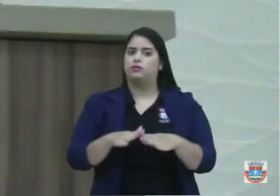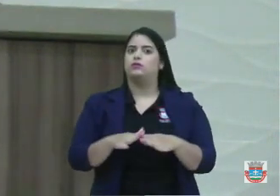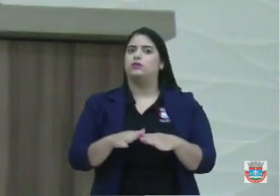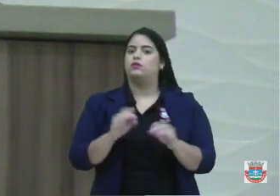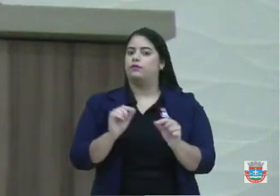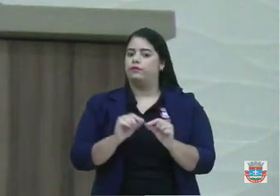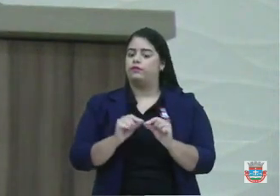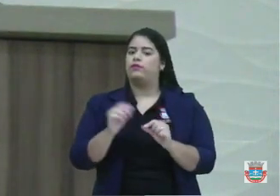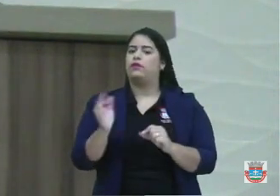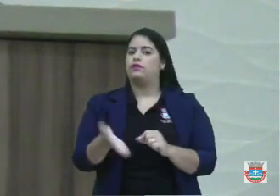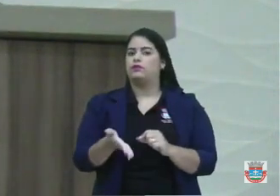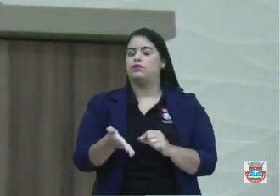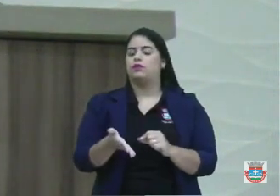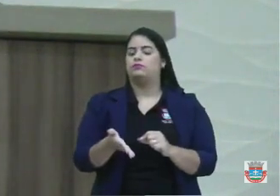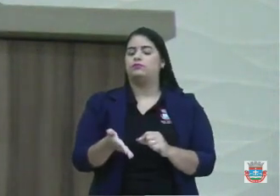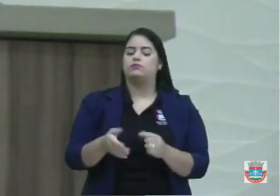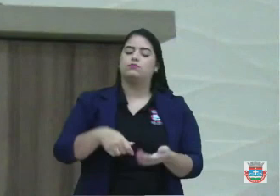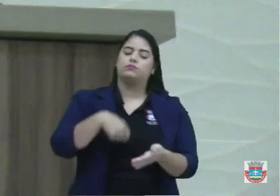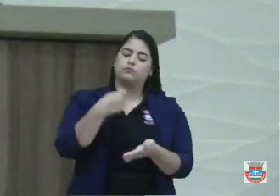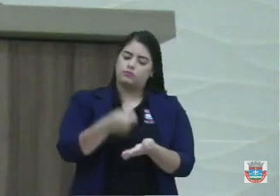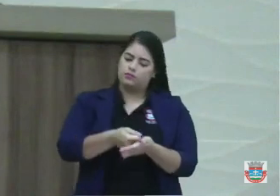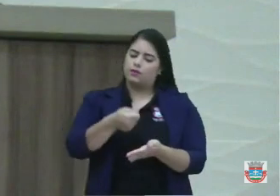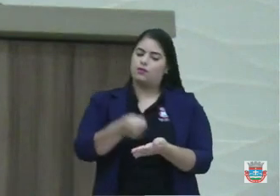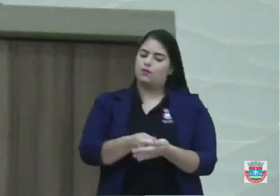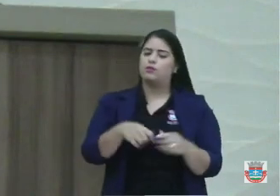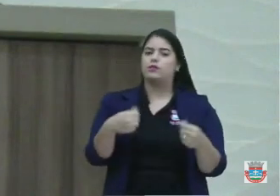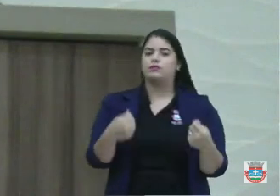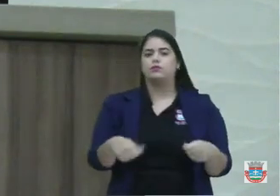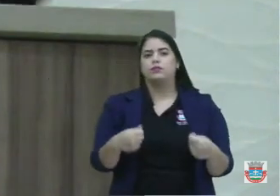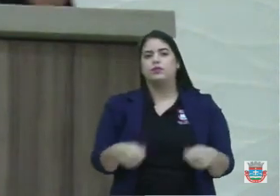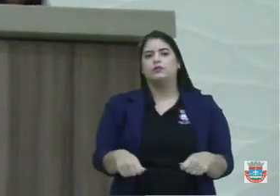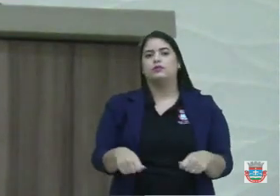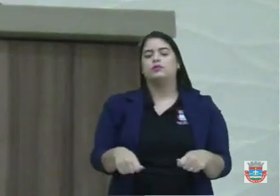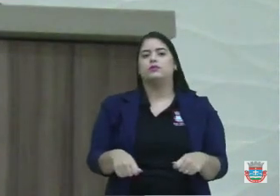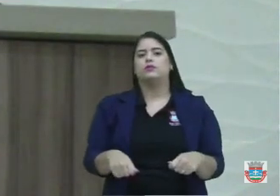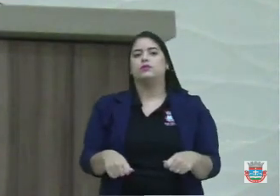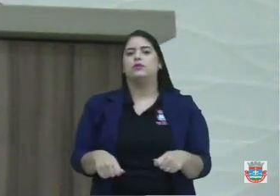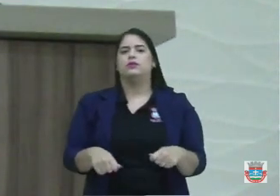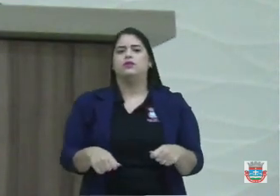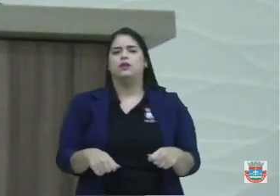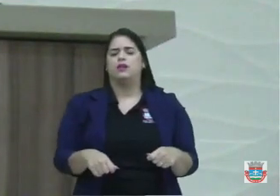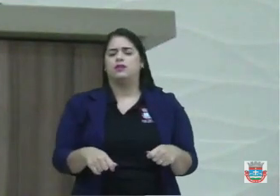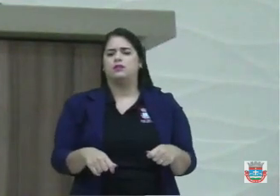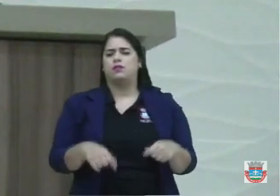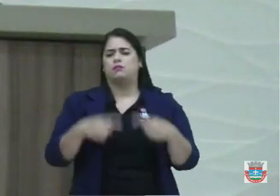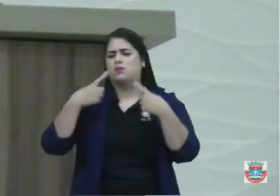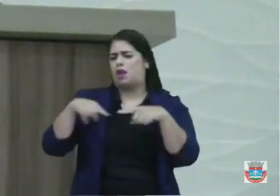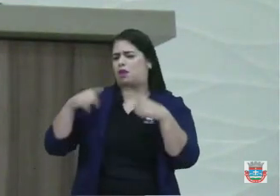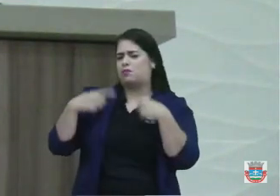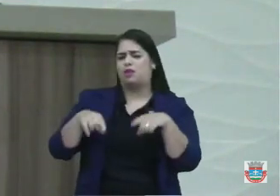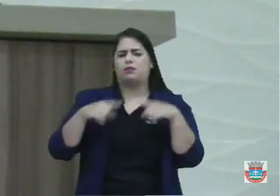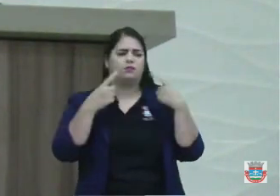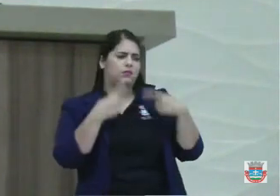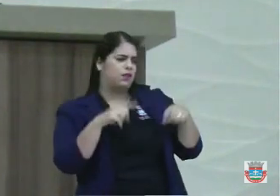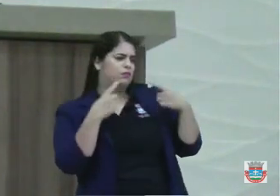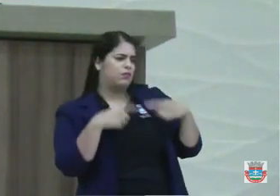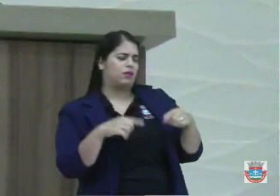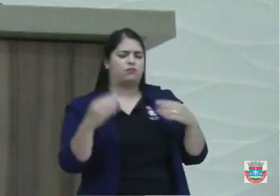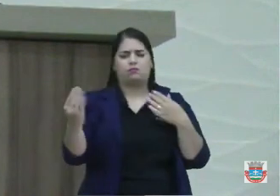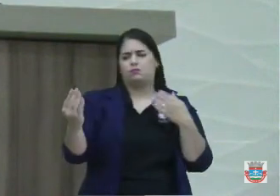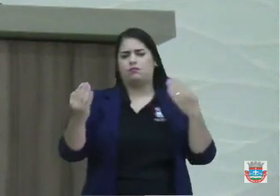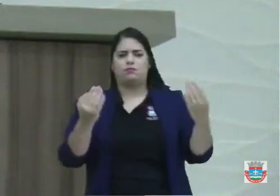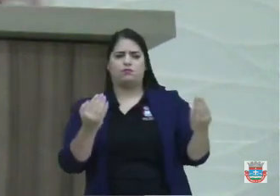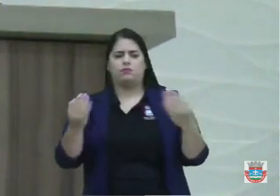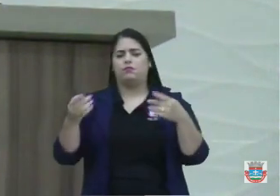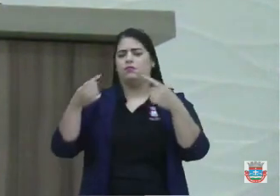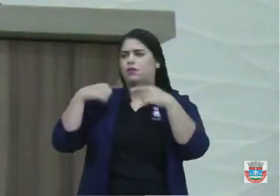E estamos aqui para cobrar. Não estamos aqui para denigrar A nem B, nem falar de A e B. O vereador, quando ele está aqui nesta